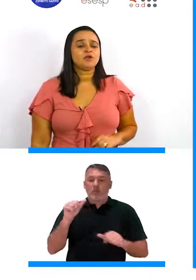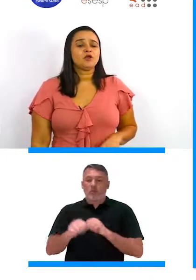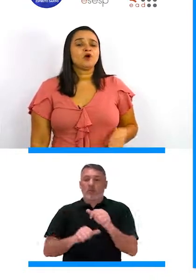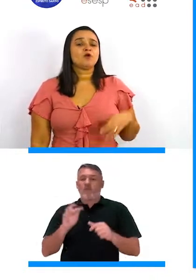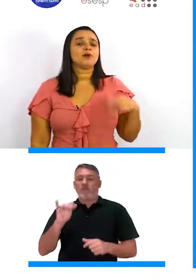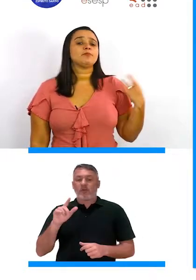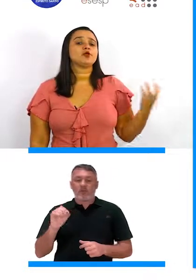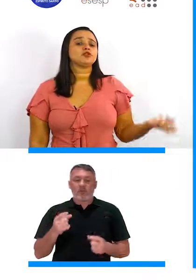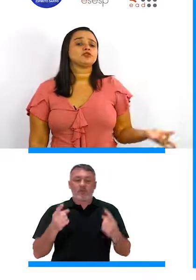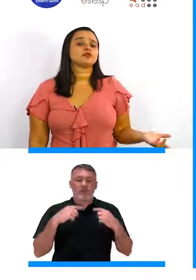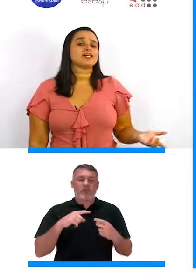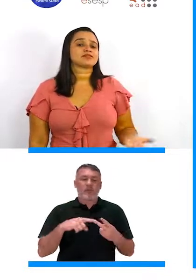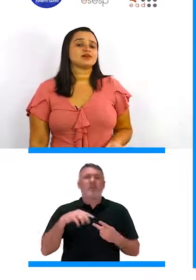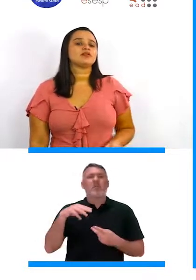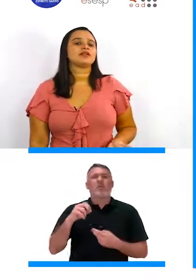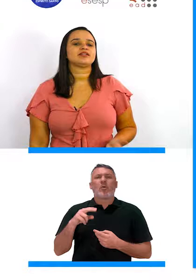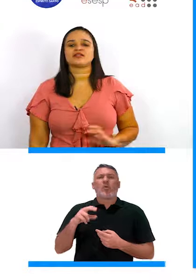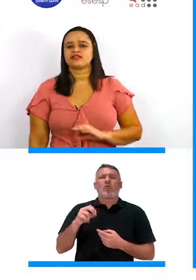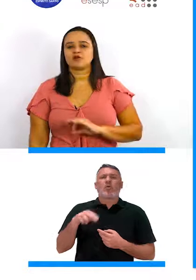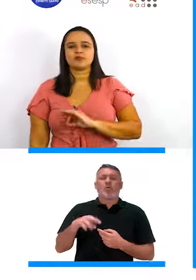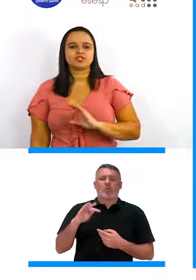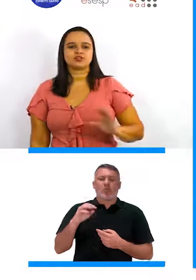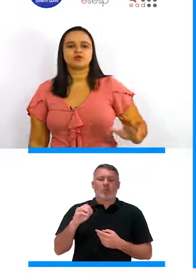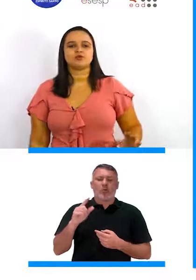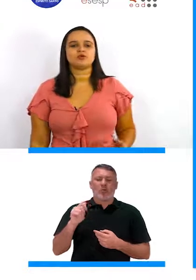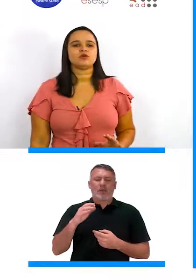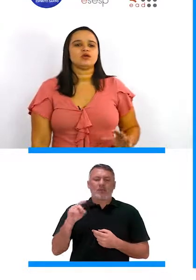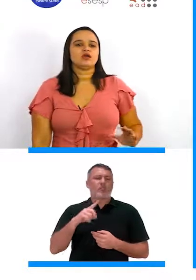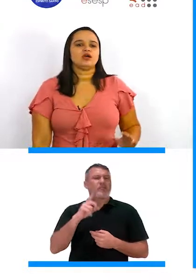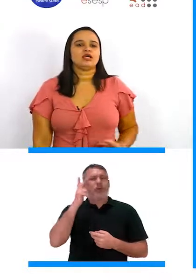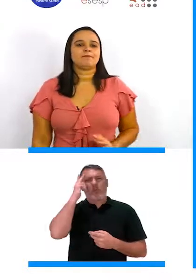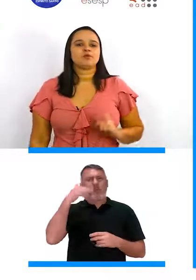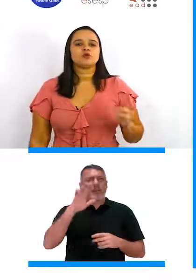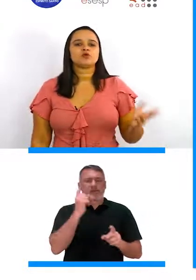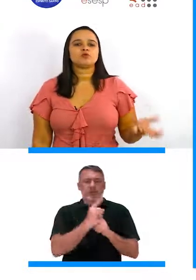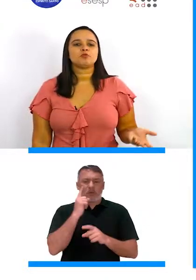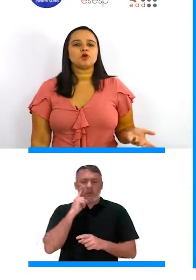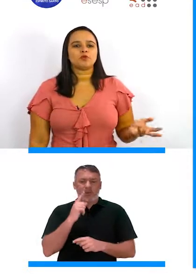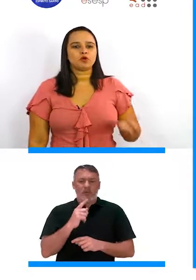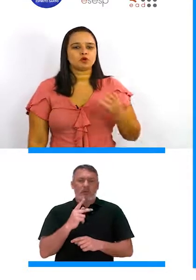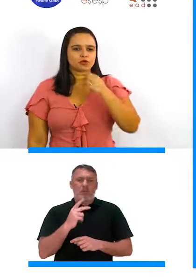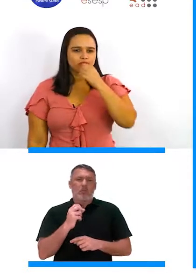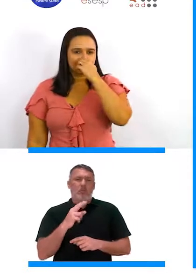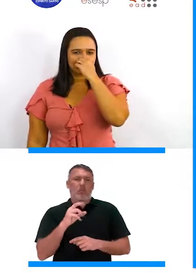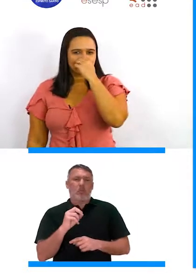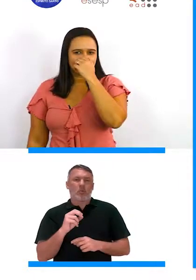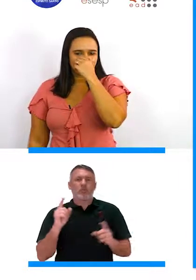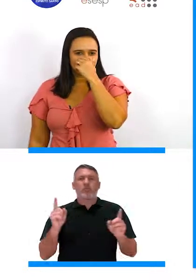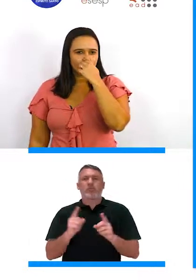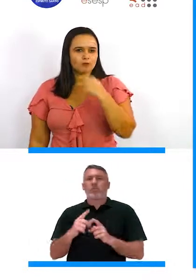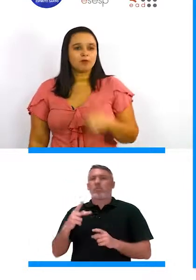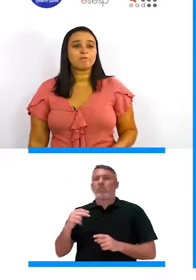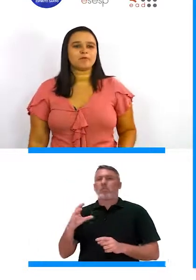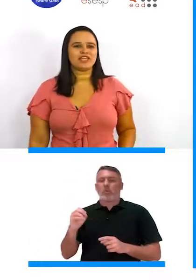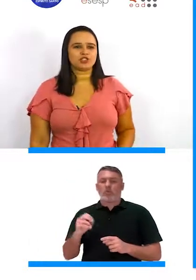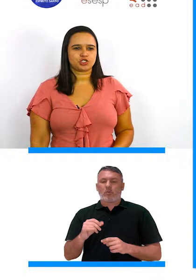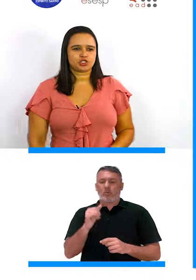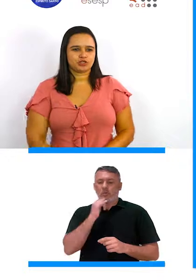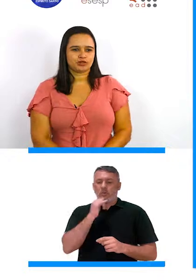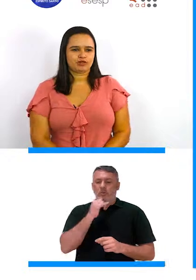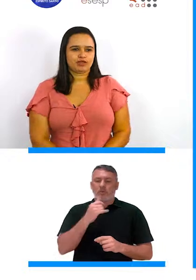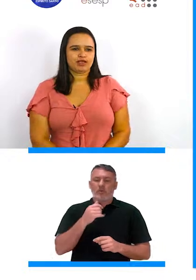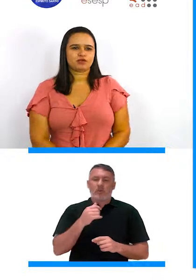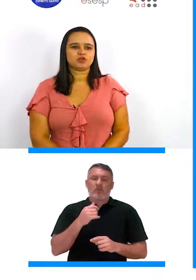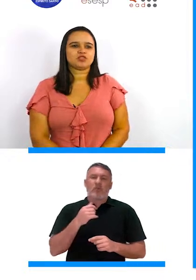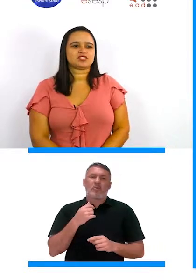assim. Ou uma monotongação, né? Isso aqui é o mais comum. É pouco por pouco. Quem é que fala vou comer um